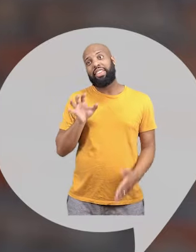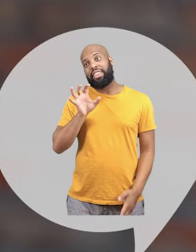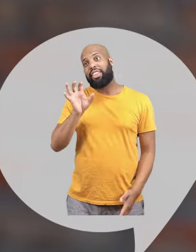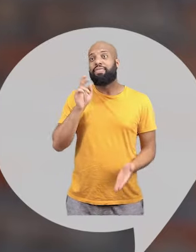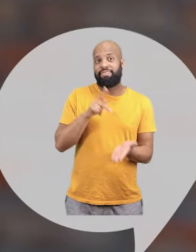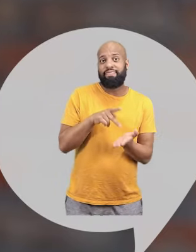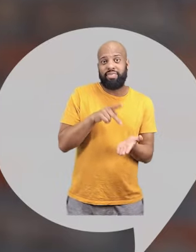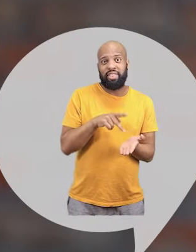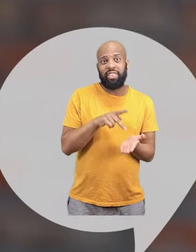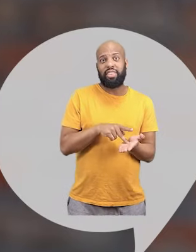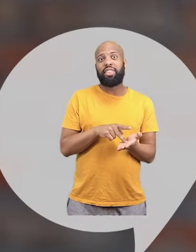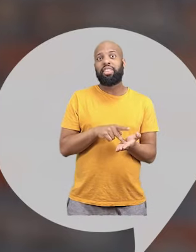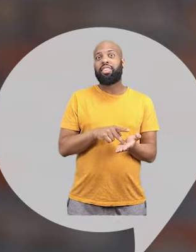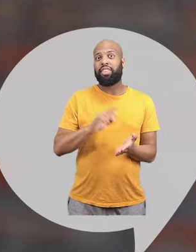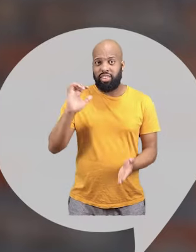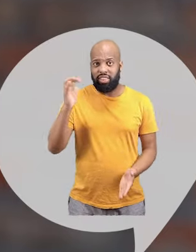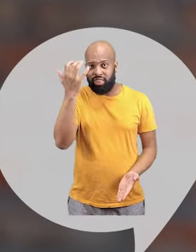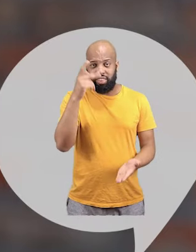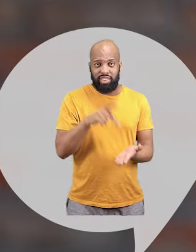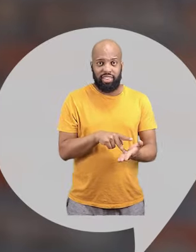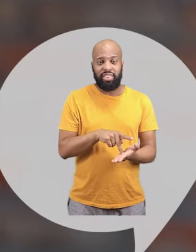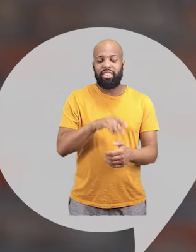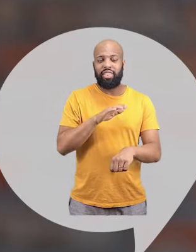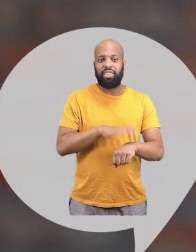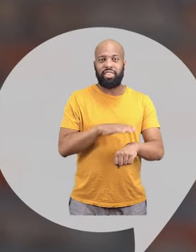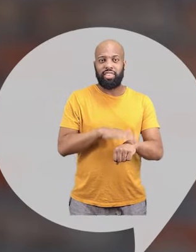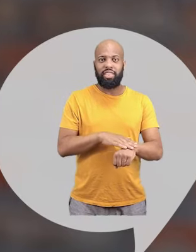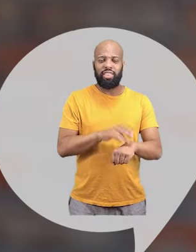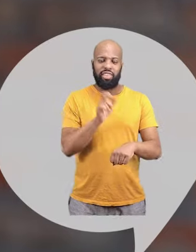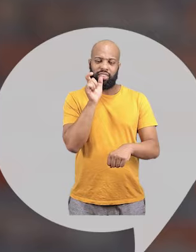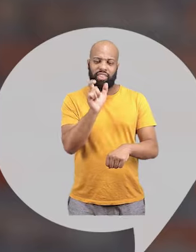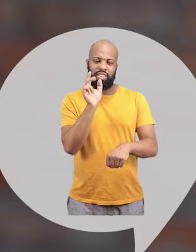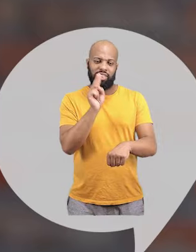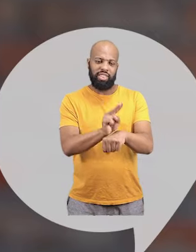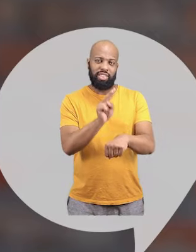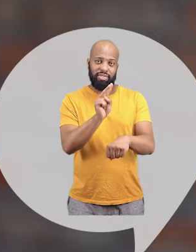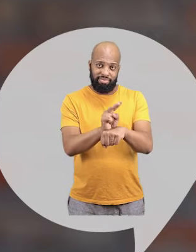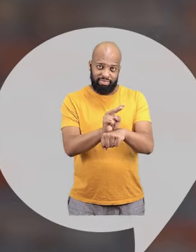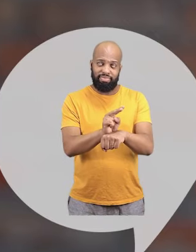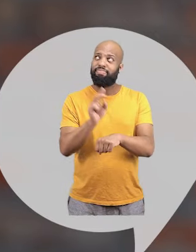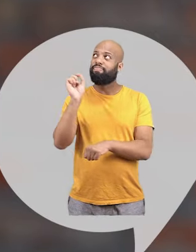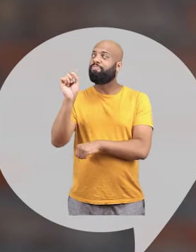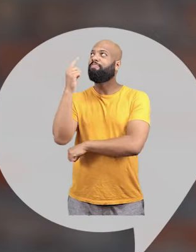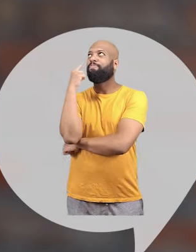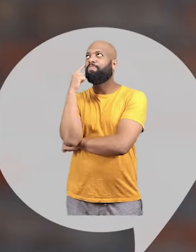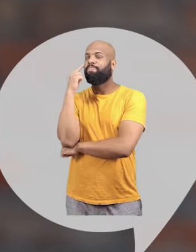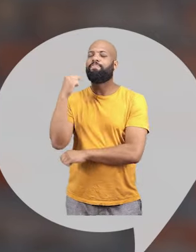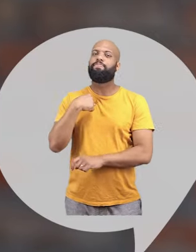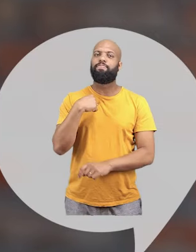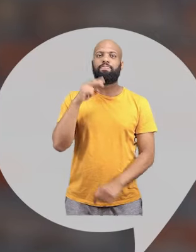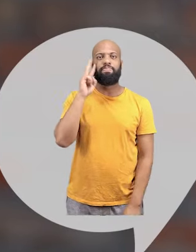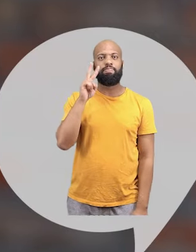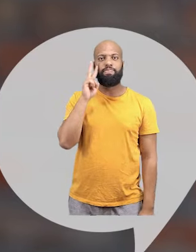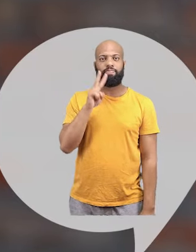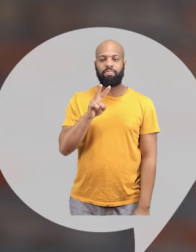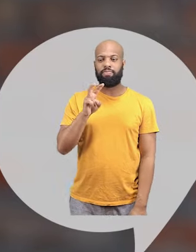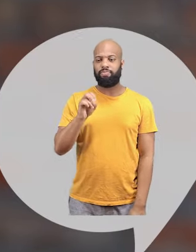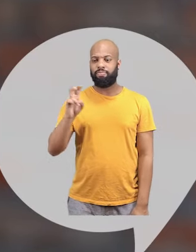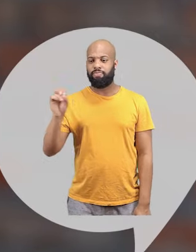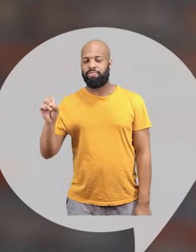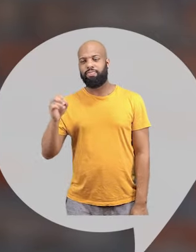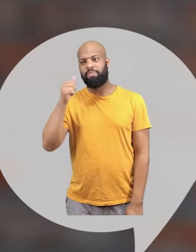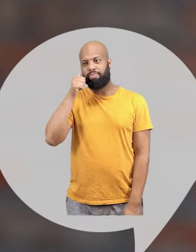então isso aqui foi realmente isso foi real aqui nesse momento cuidado cuidado me lembra sei lá me